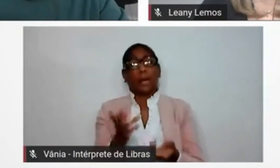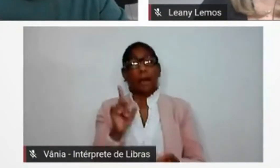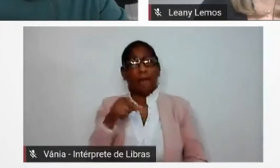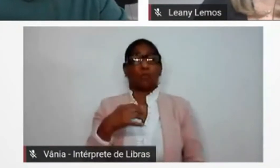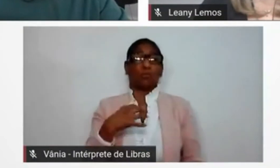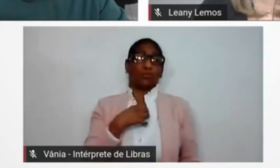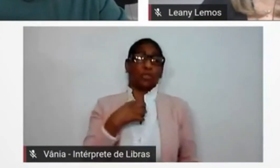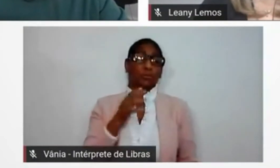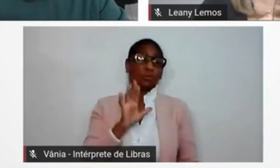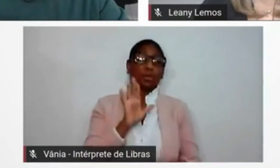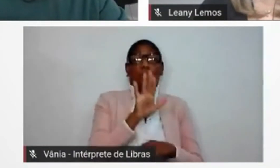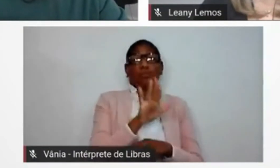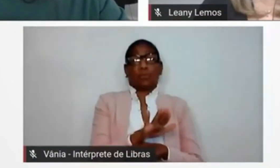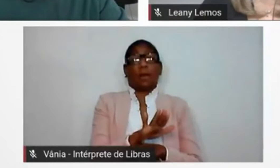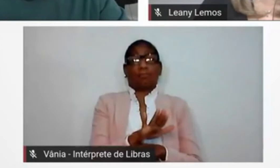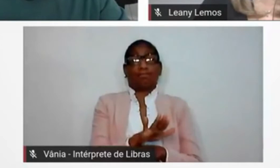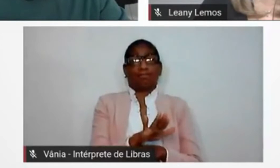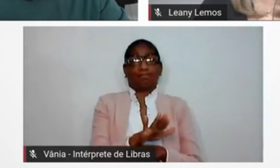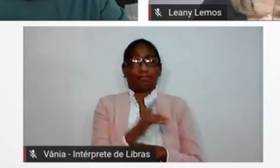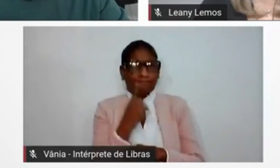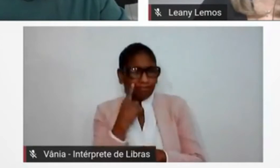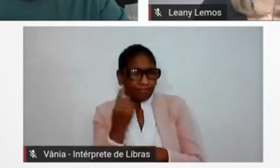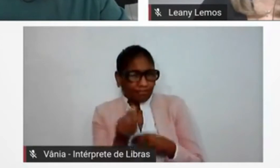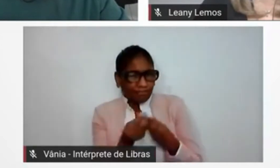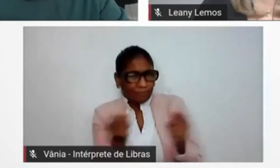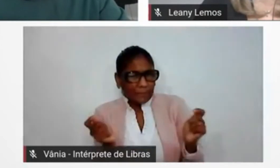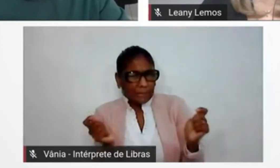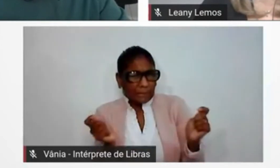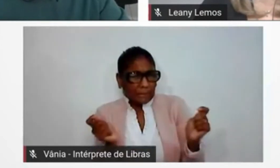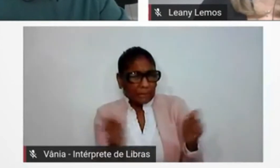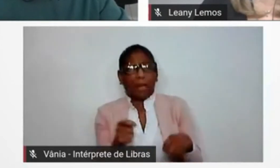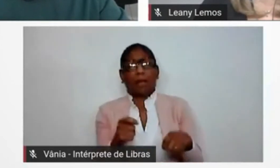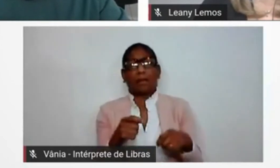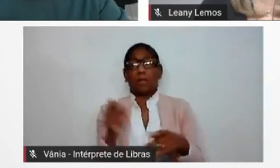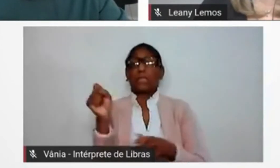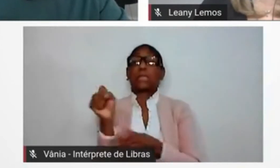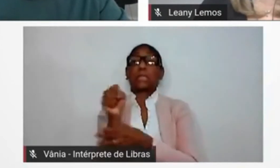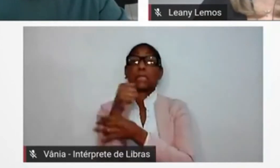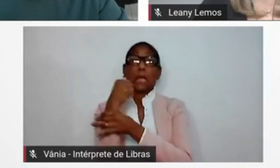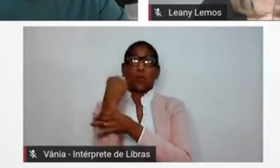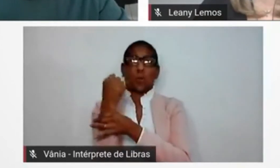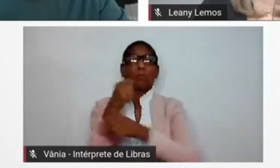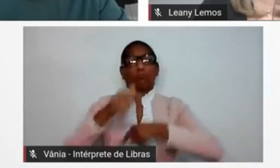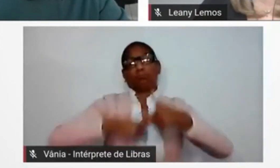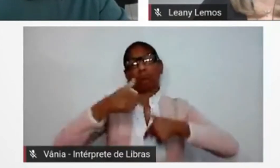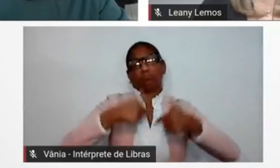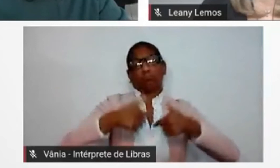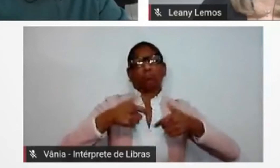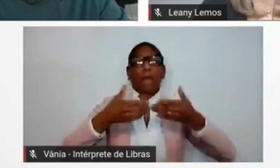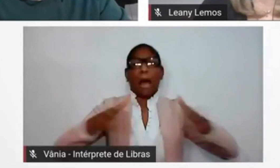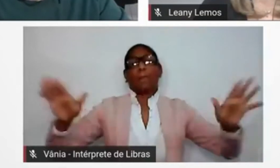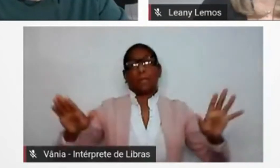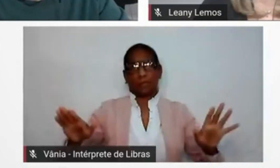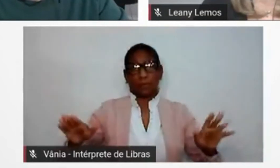poder, dado que se vê uma estabilização, permitir ao máximo, com segurança, a atividade econômica, porque a gente sabe o quanto